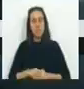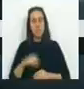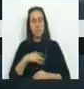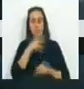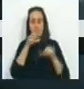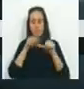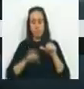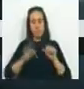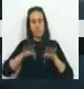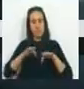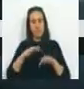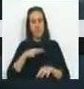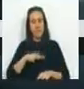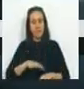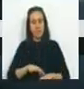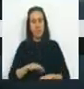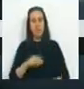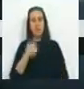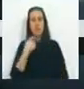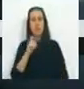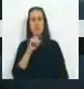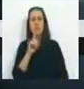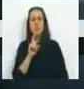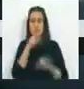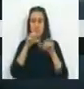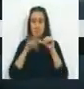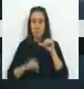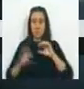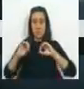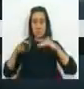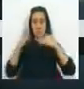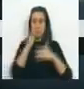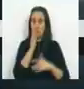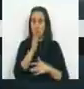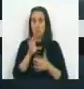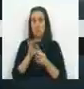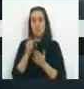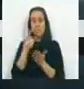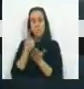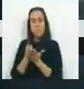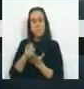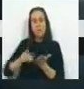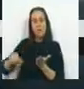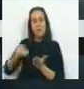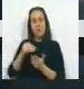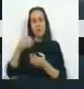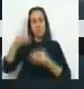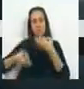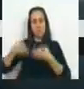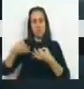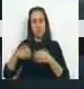terminar com a questão que também ocorre do mapa judiciário.